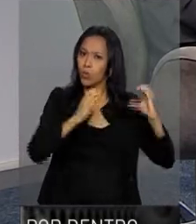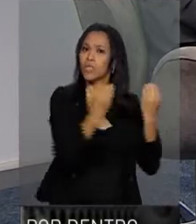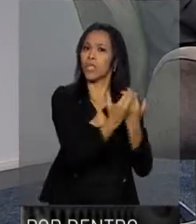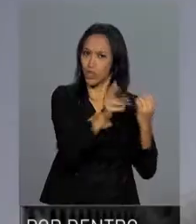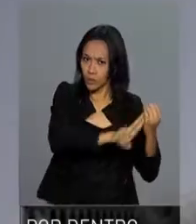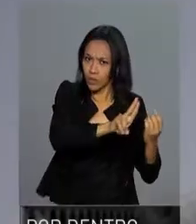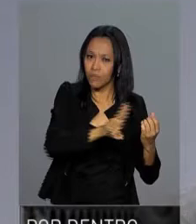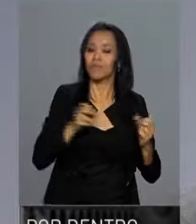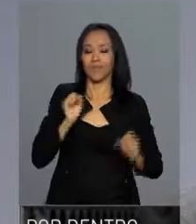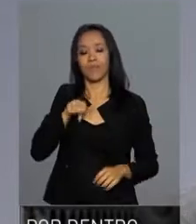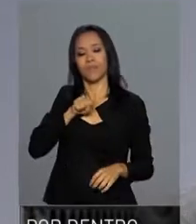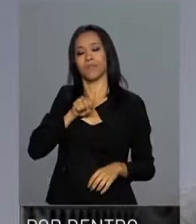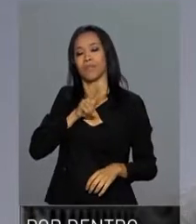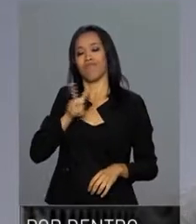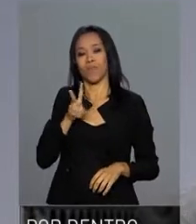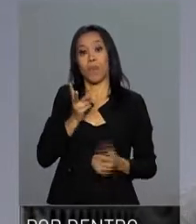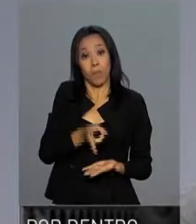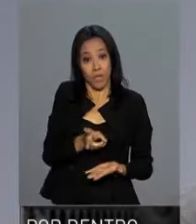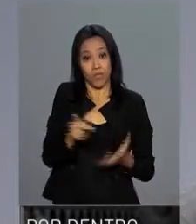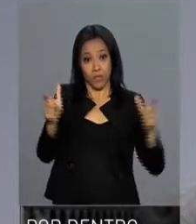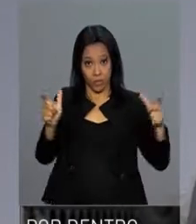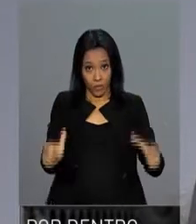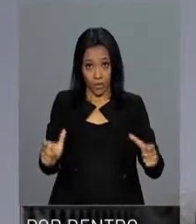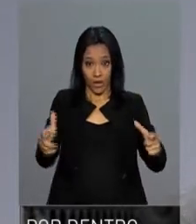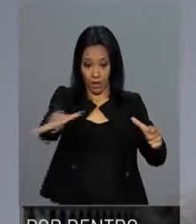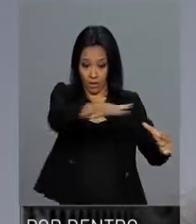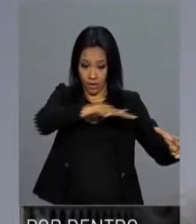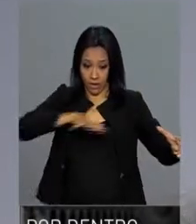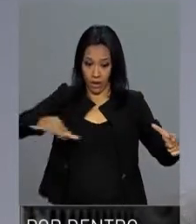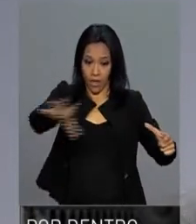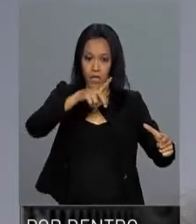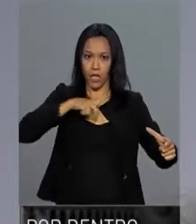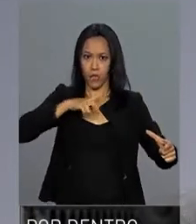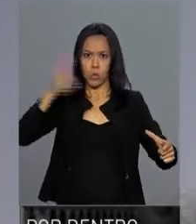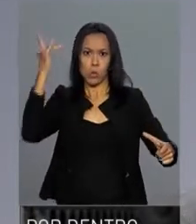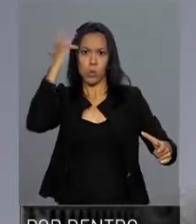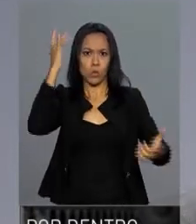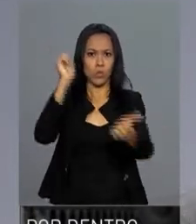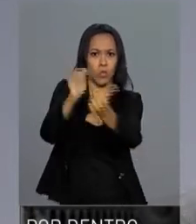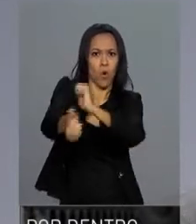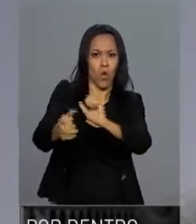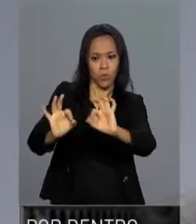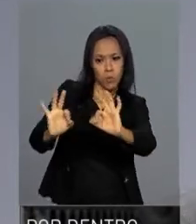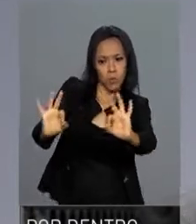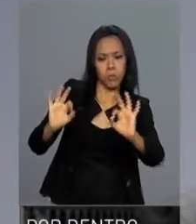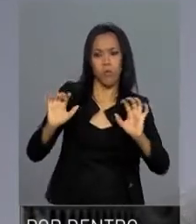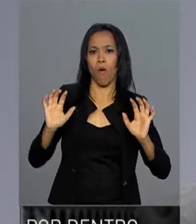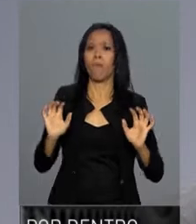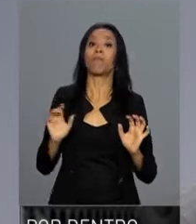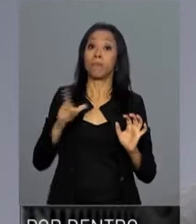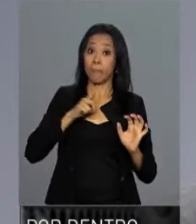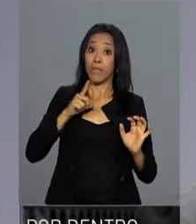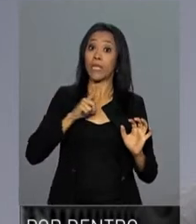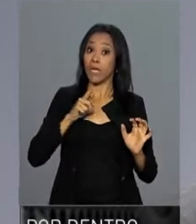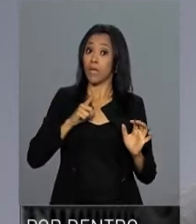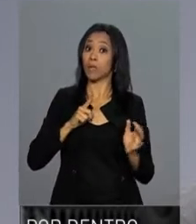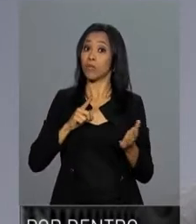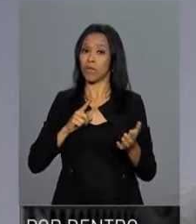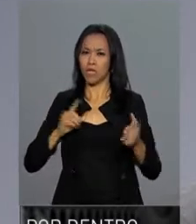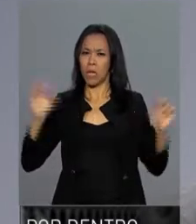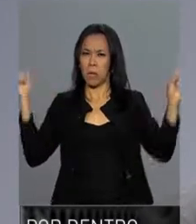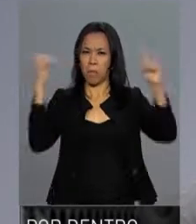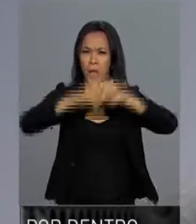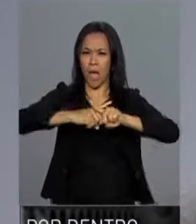exatamente cala mesmo tempo que a gente tem lá grandes atividade esportiva tivemos final de superliga de